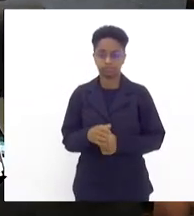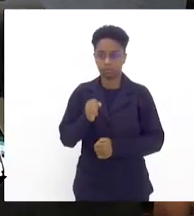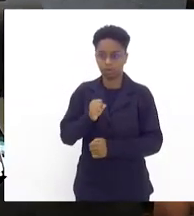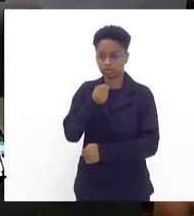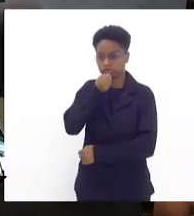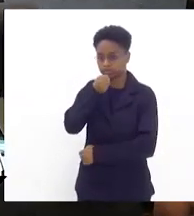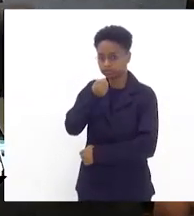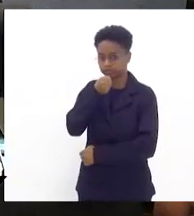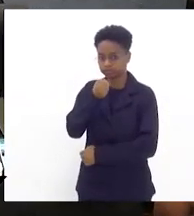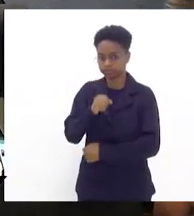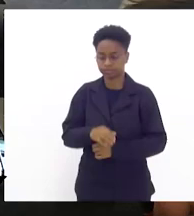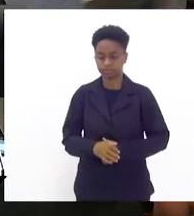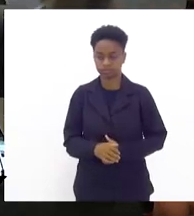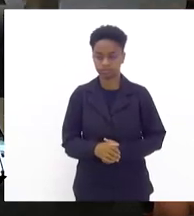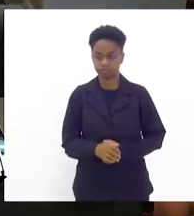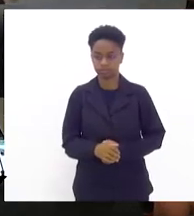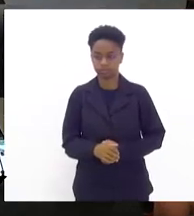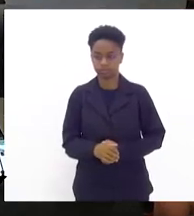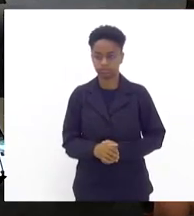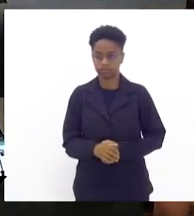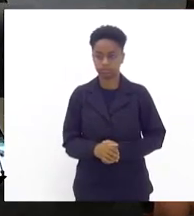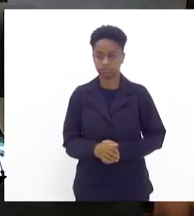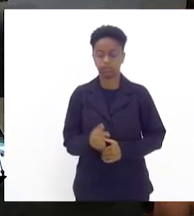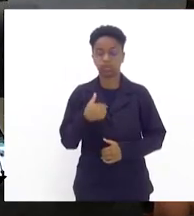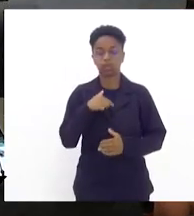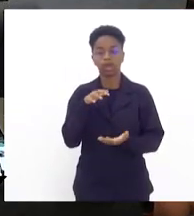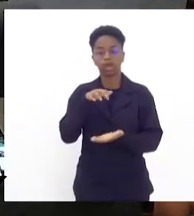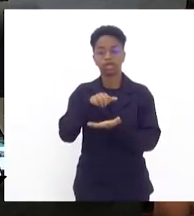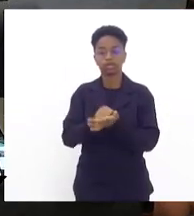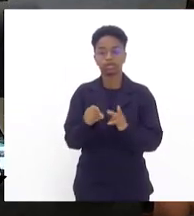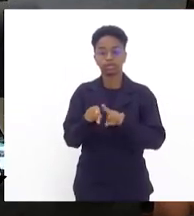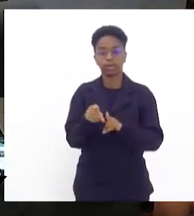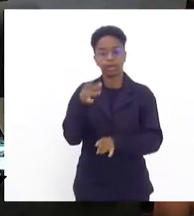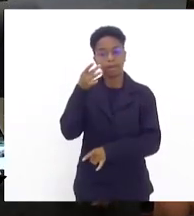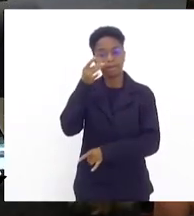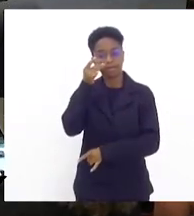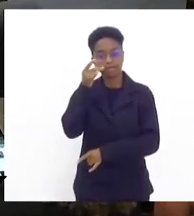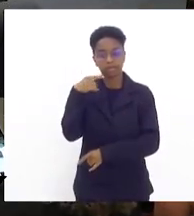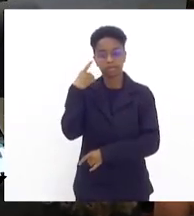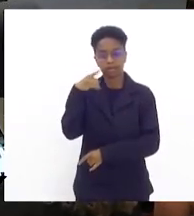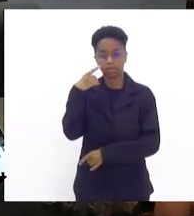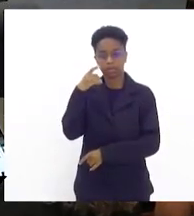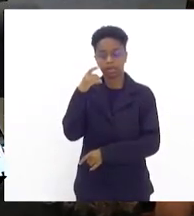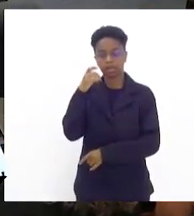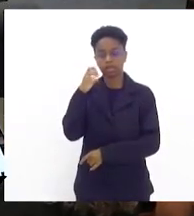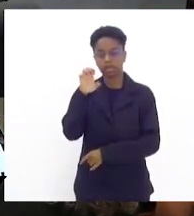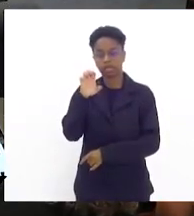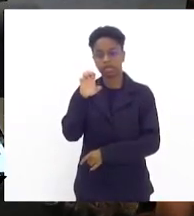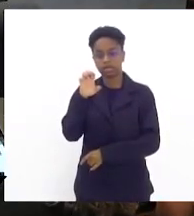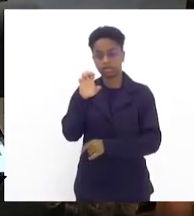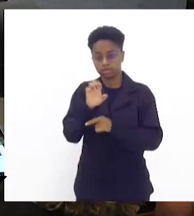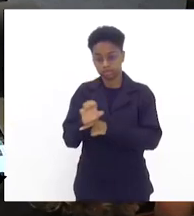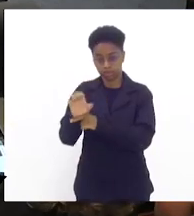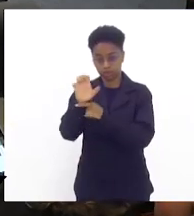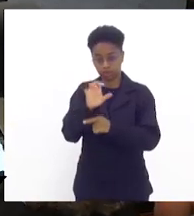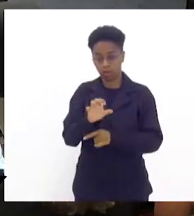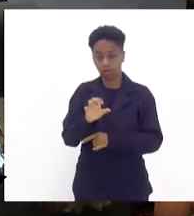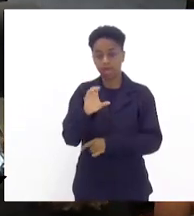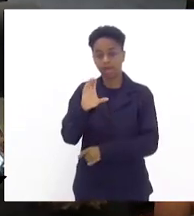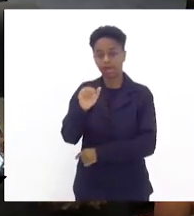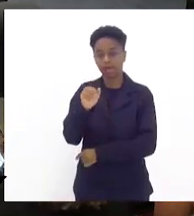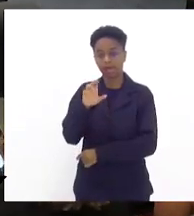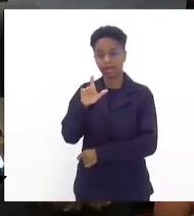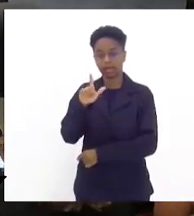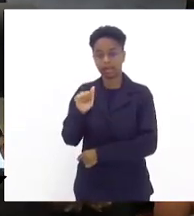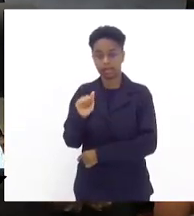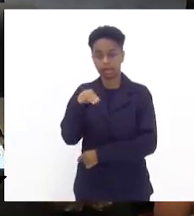parte. Quero registrar a presença da deputada estadual Carla Machado, que está aqui presente com a gente.